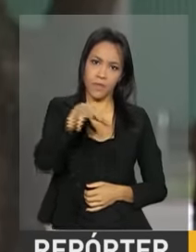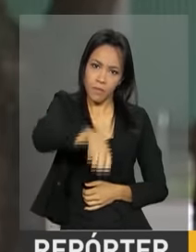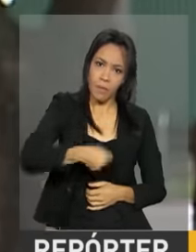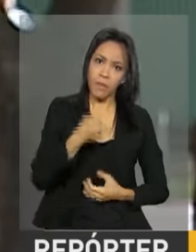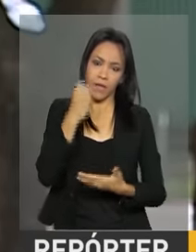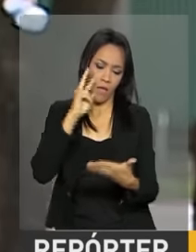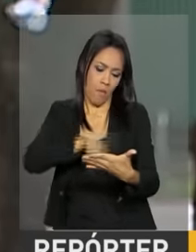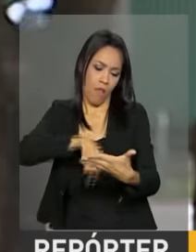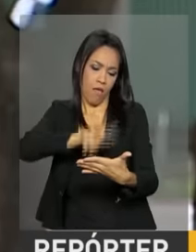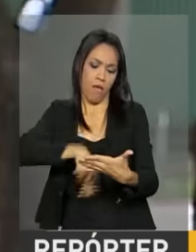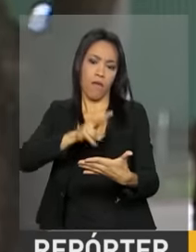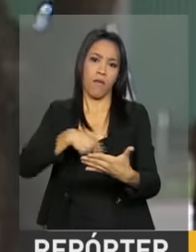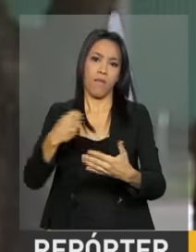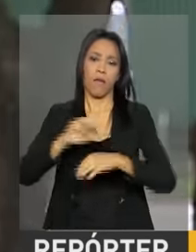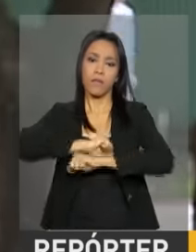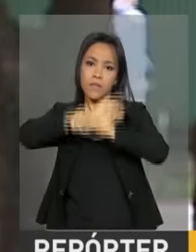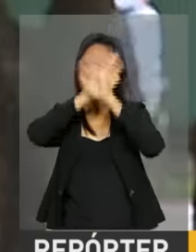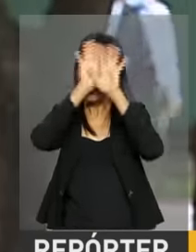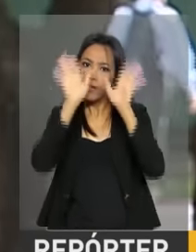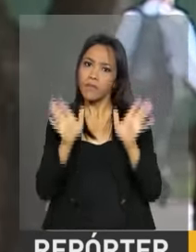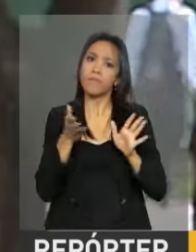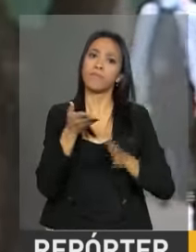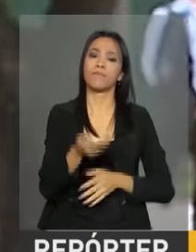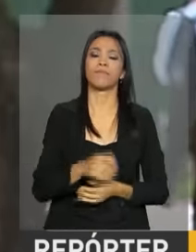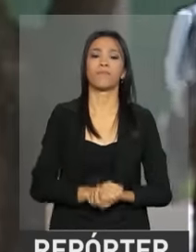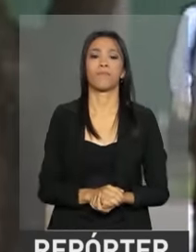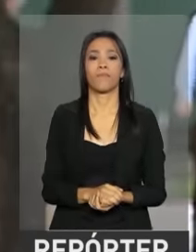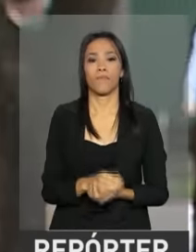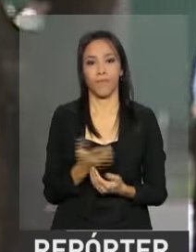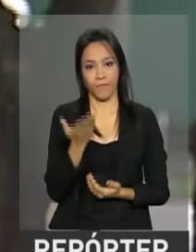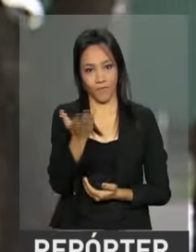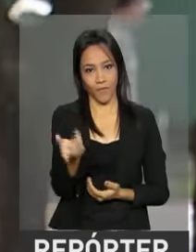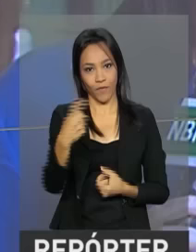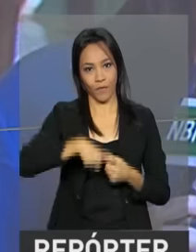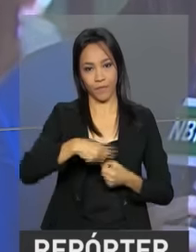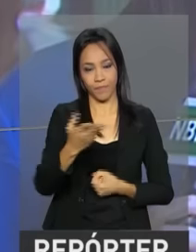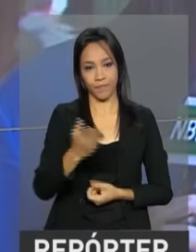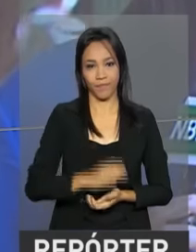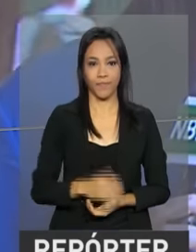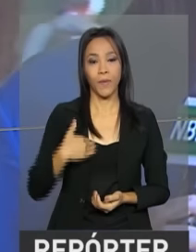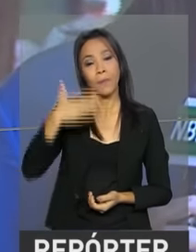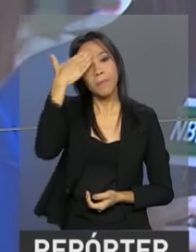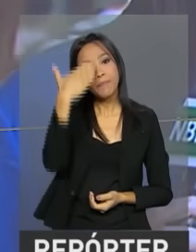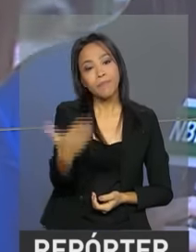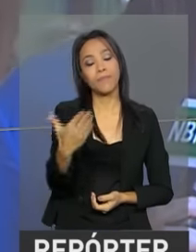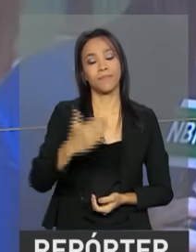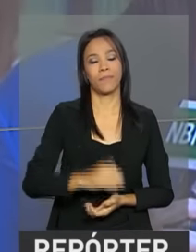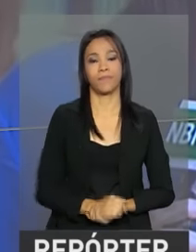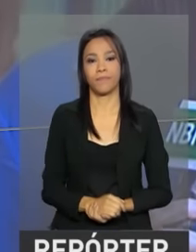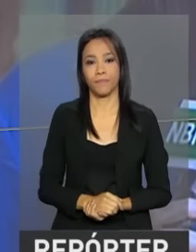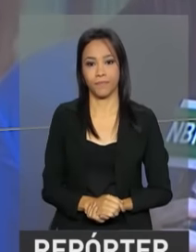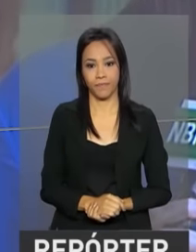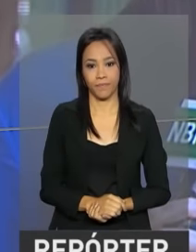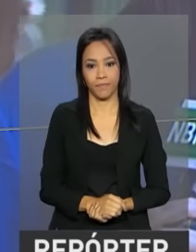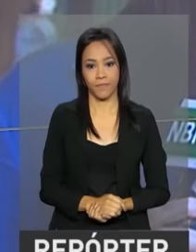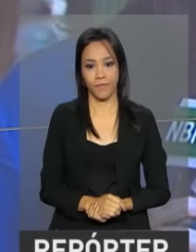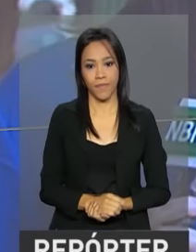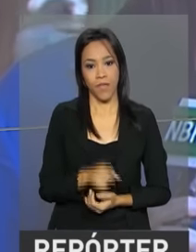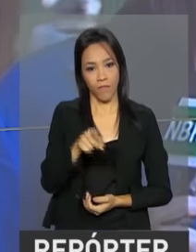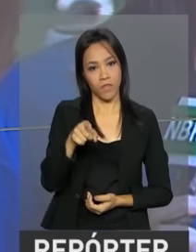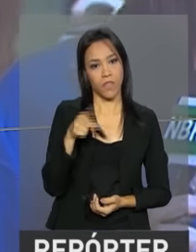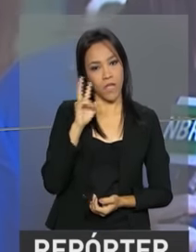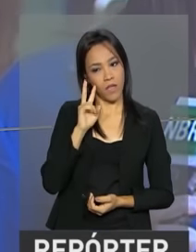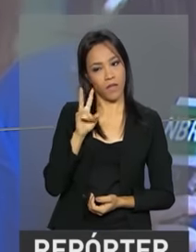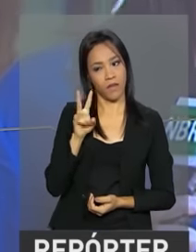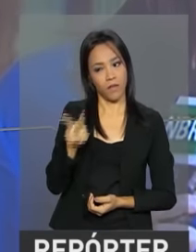receita.fazenda.gov.br na São serviços para o cidadão Leandro é com você obrigado Taísa Ah você continua acompanhando ao vivo